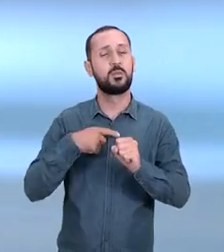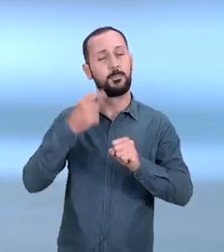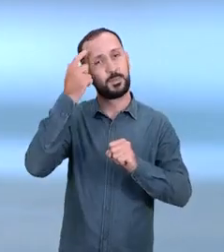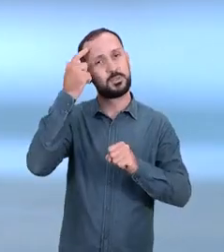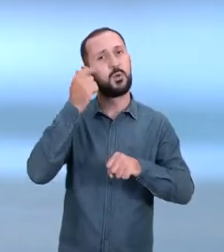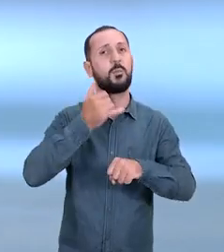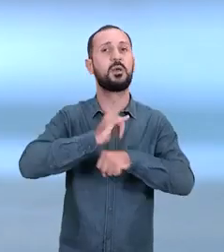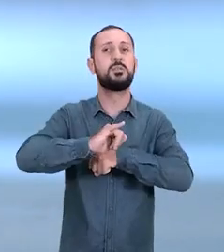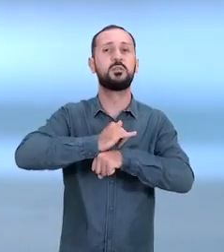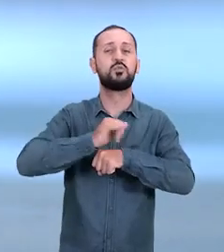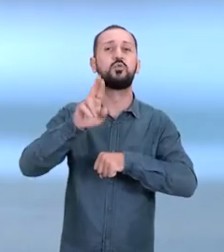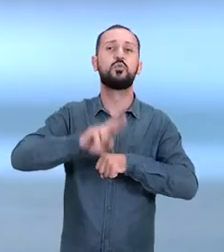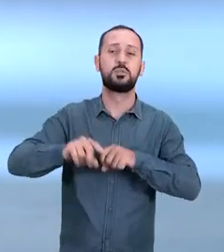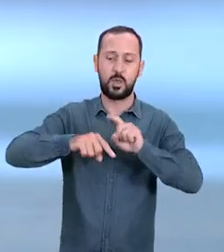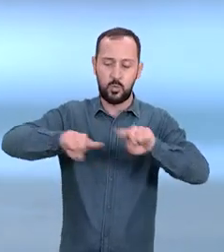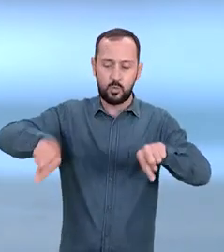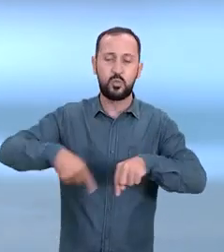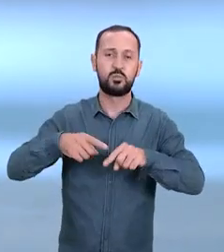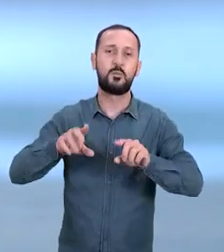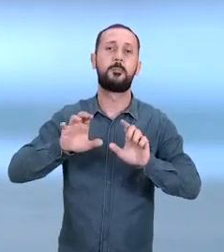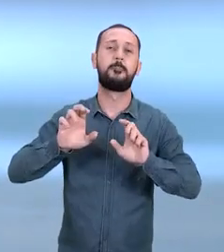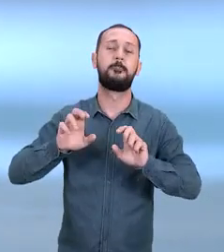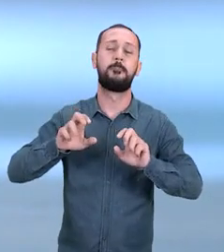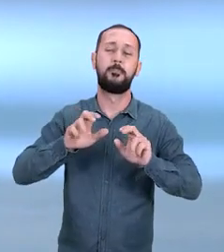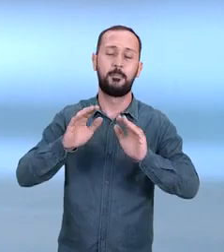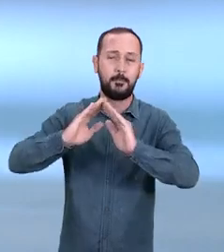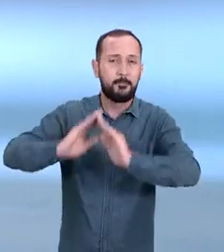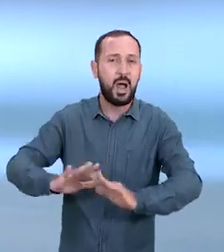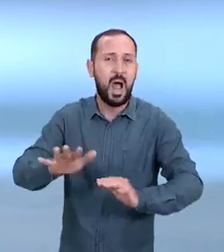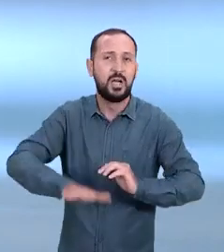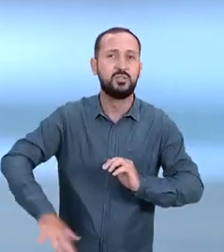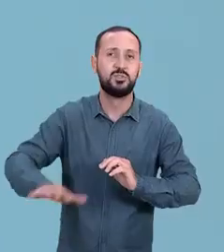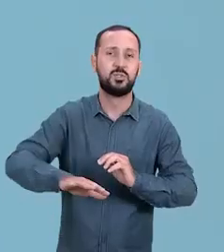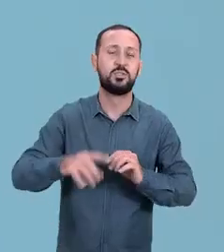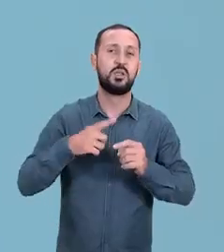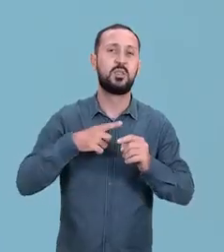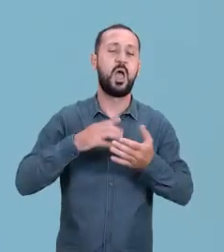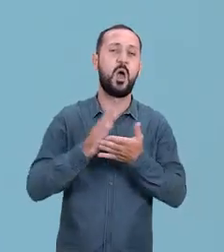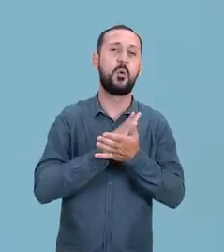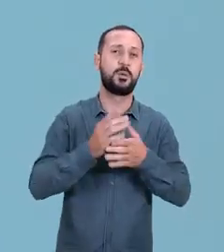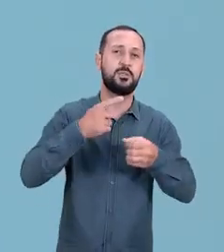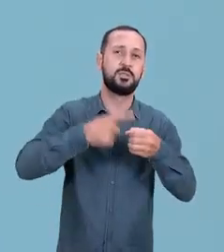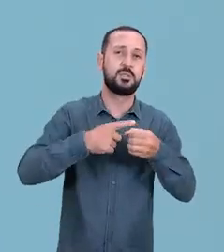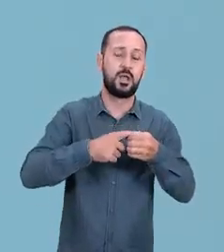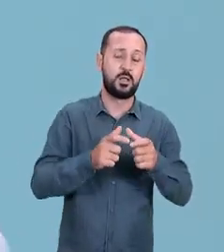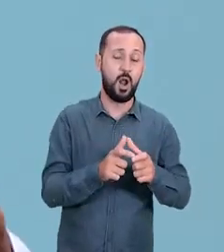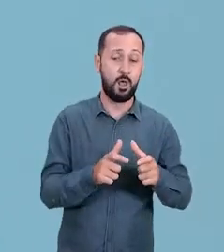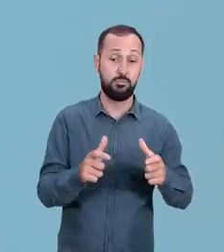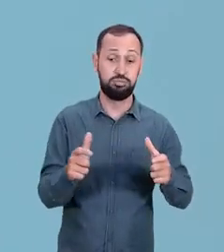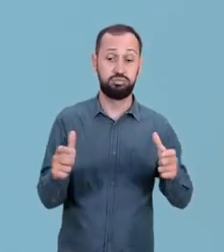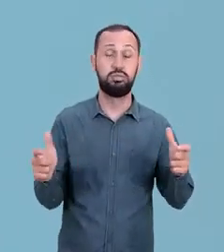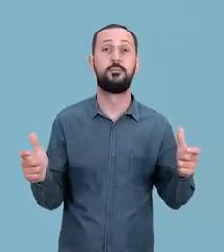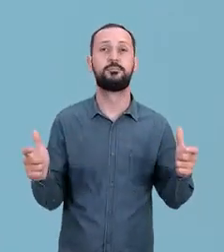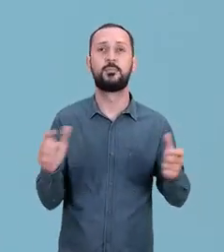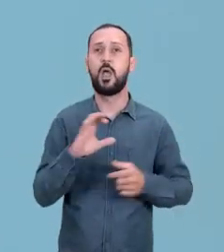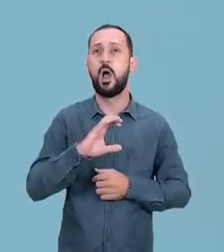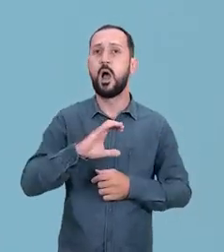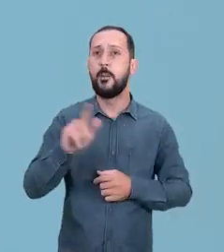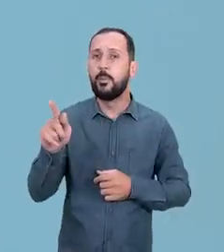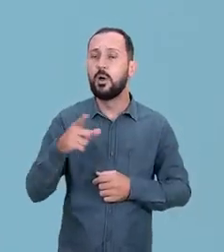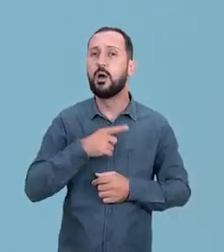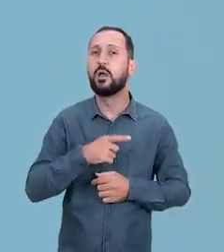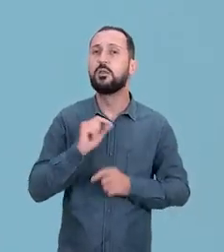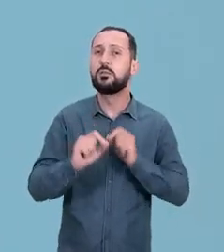ter uma estratégia de ocupação do espaço urbano. Né? Nós estamos em cidades que são muito amplas. Né? Campo